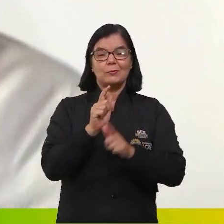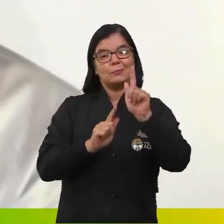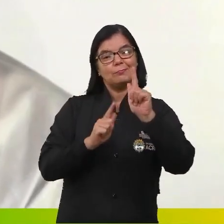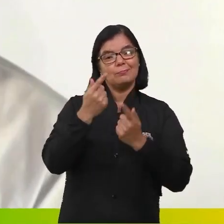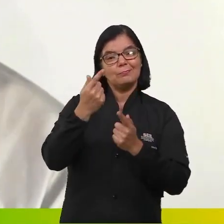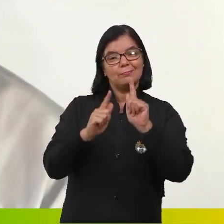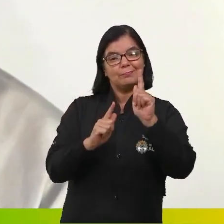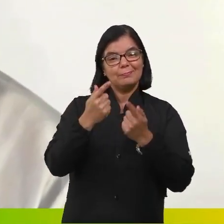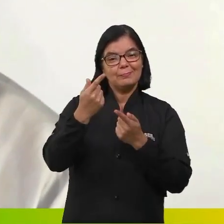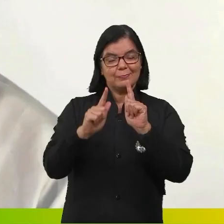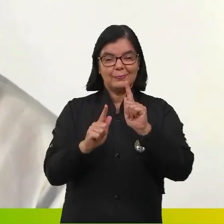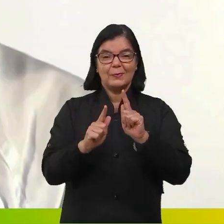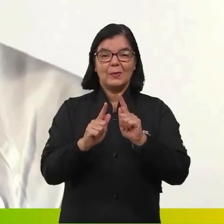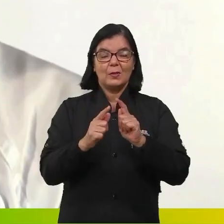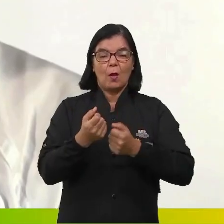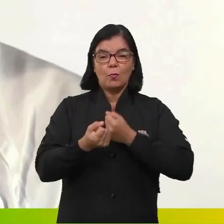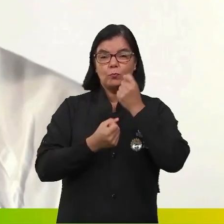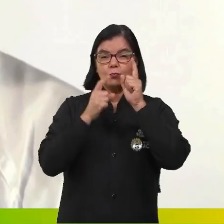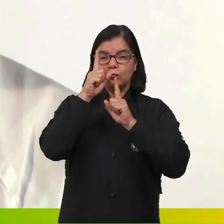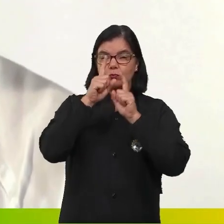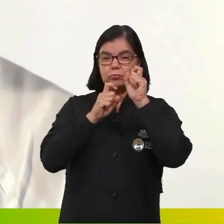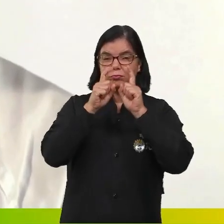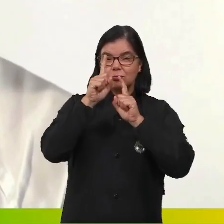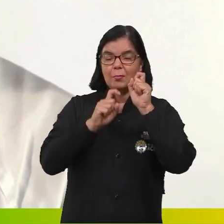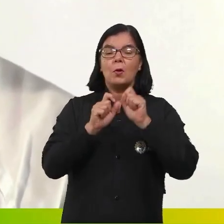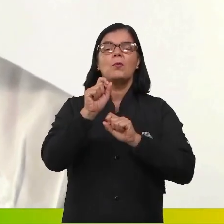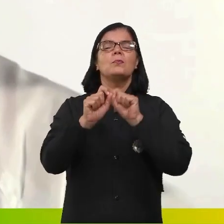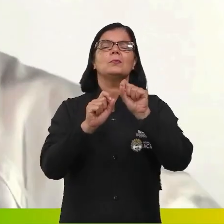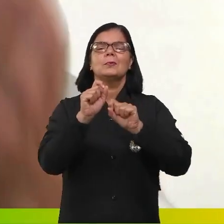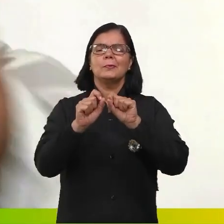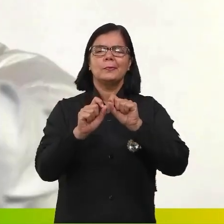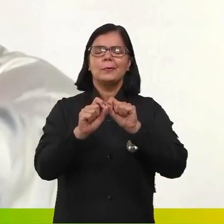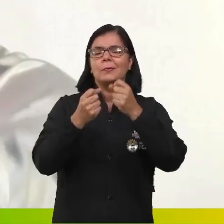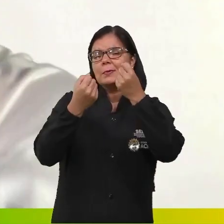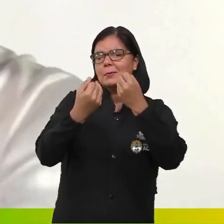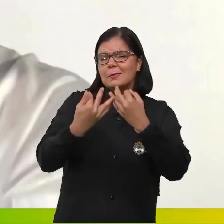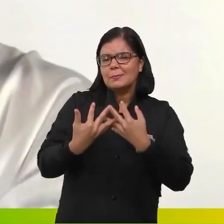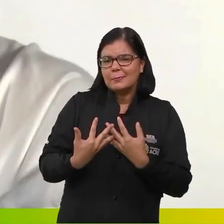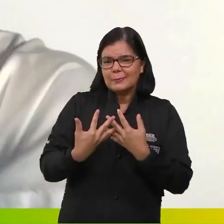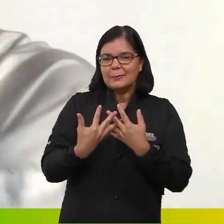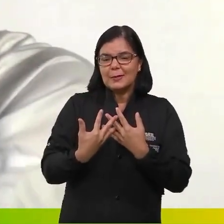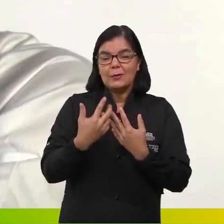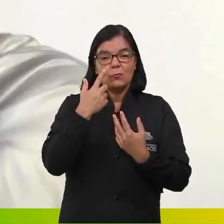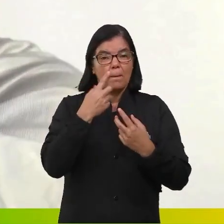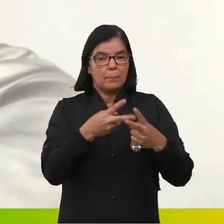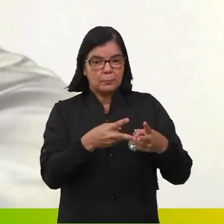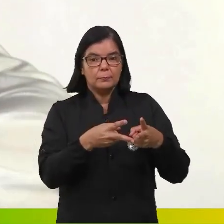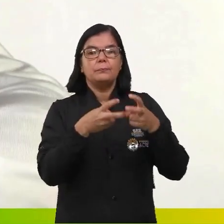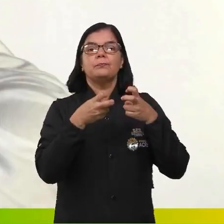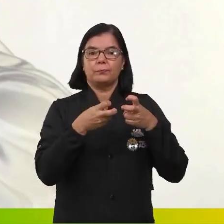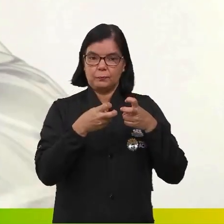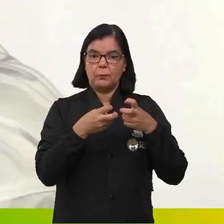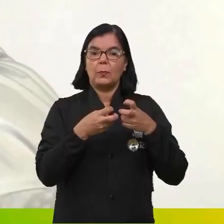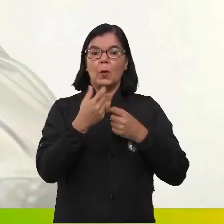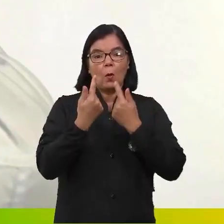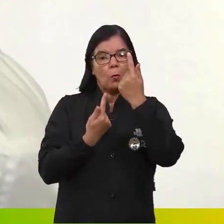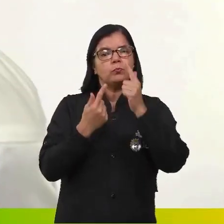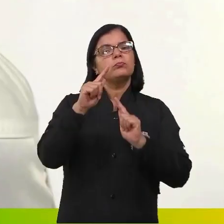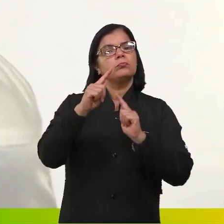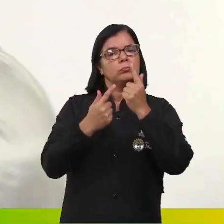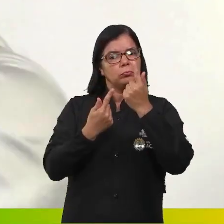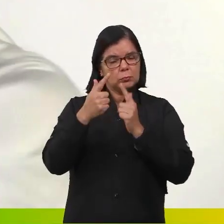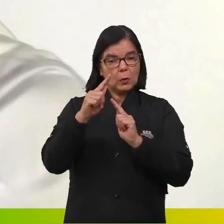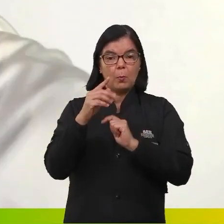gestos, através das suas expressões. O que ele está contando? A gente percebe que é um gesto